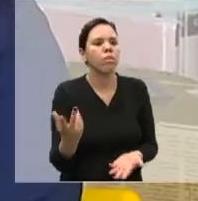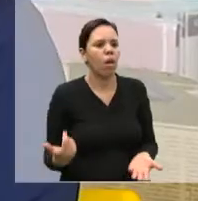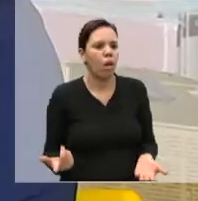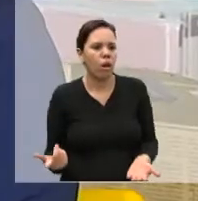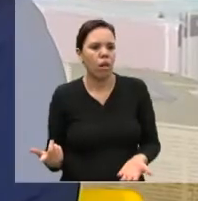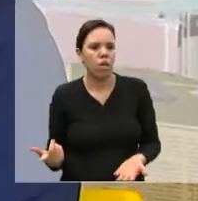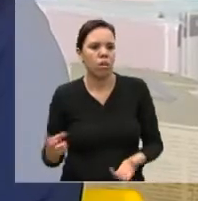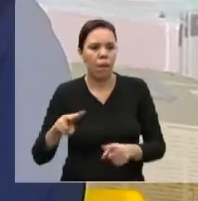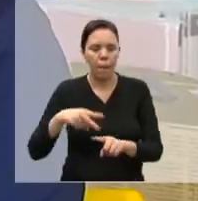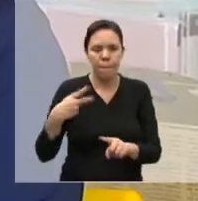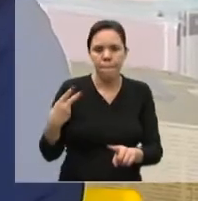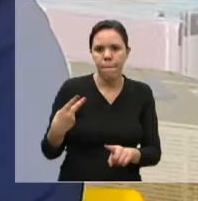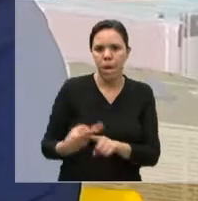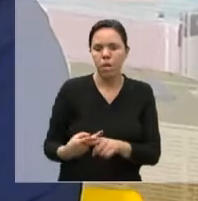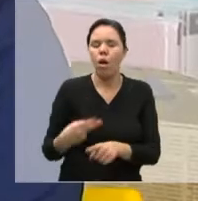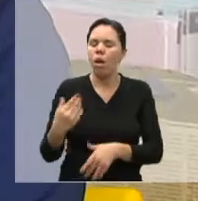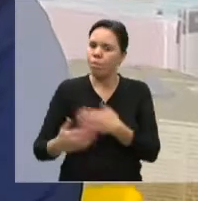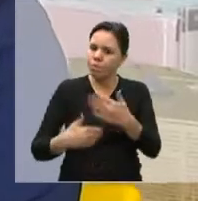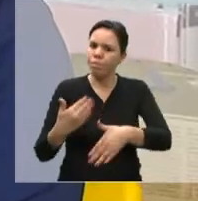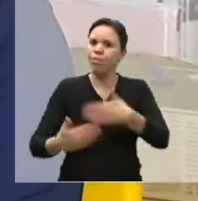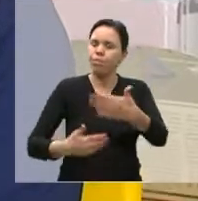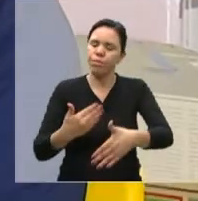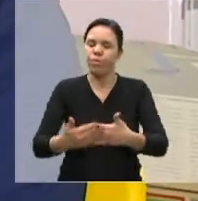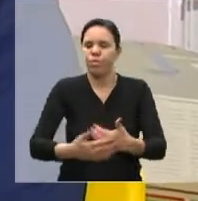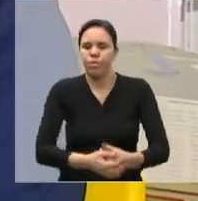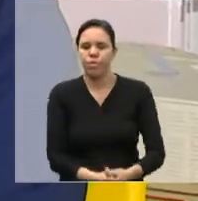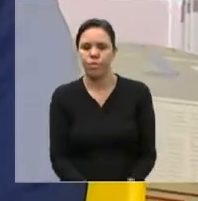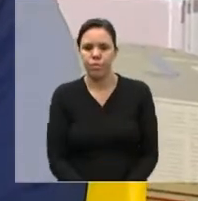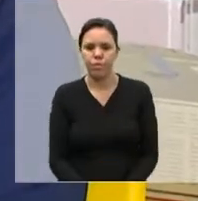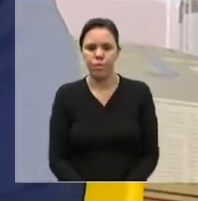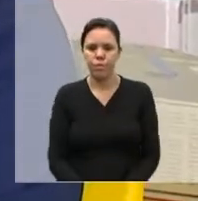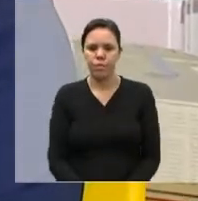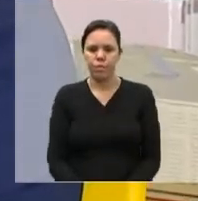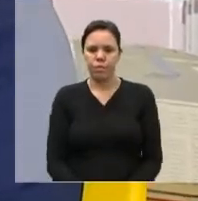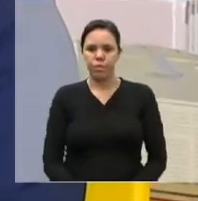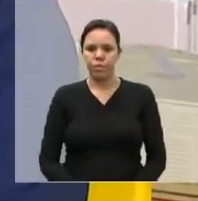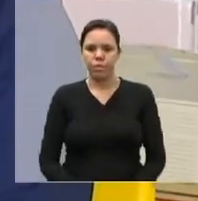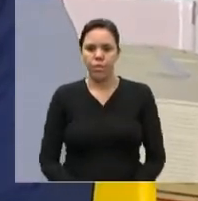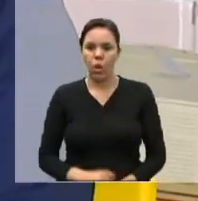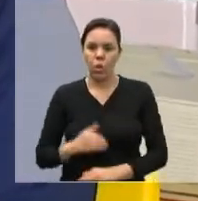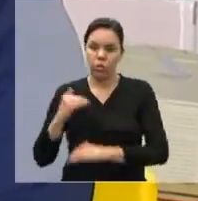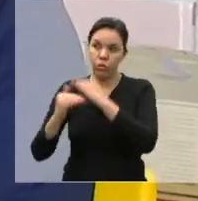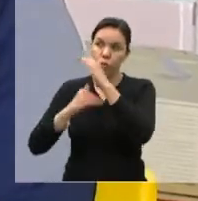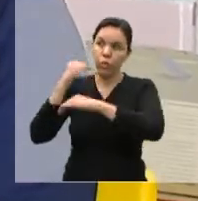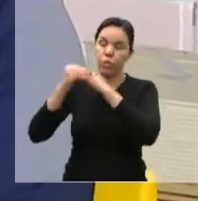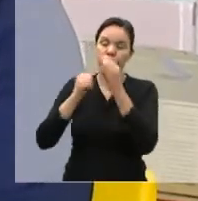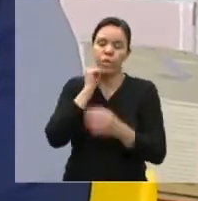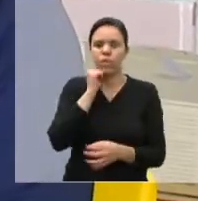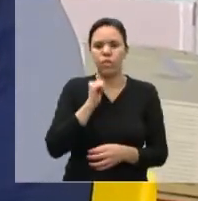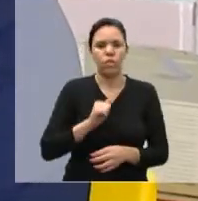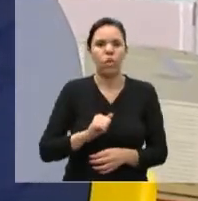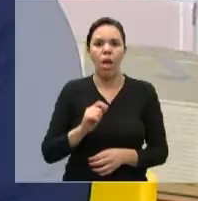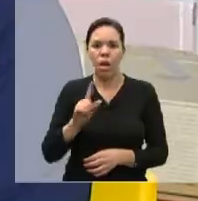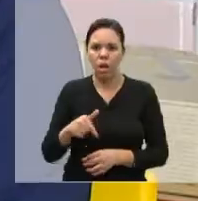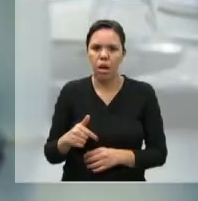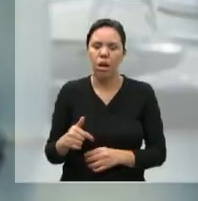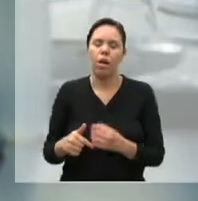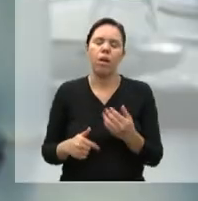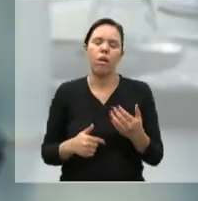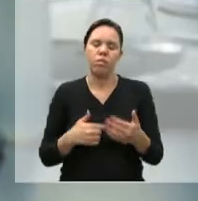ele é processual, ele não é pontual. Né? O tempo em que se vai investir numa pesquisa, ele é grande, mas o retorno também